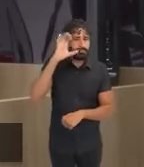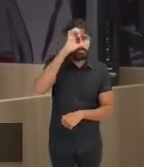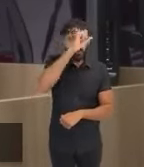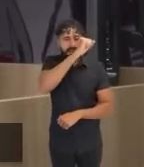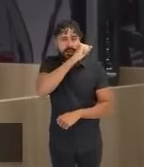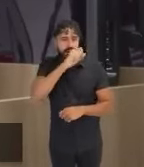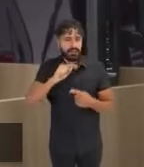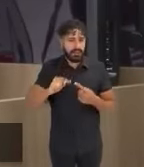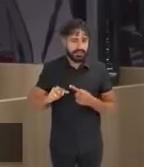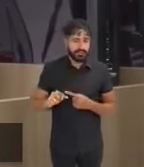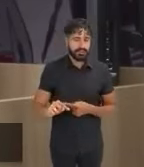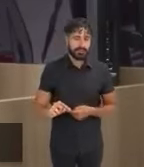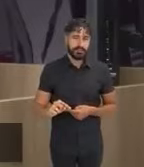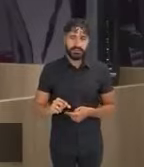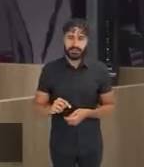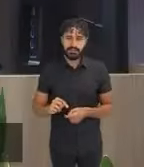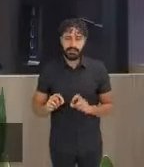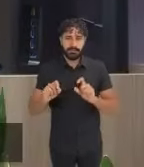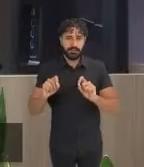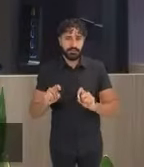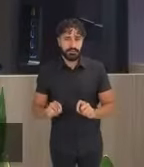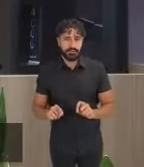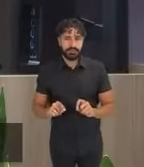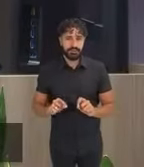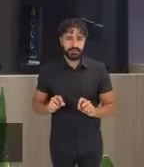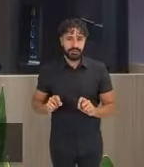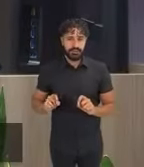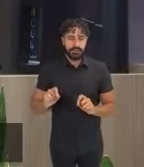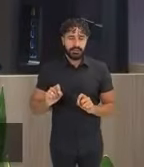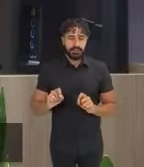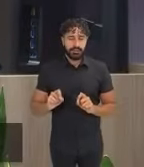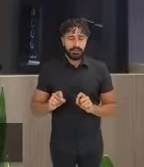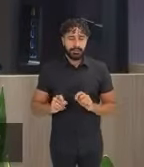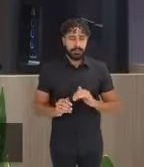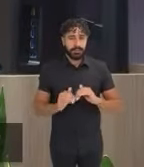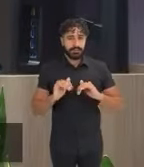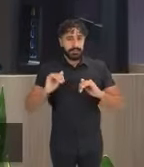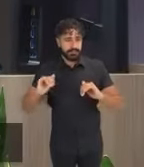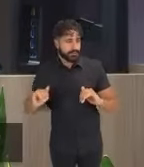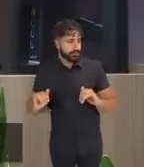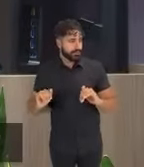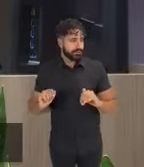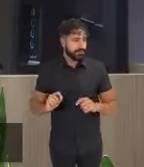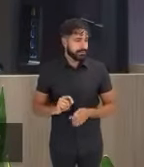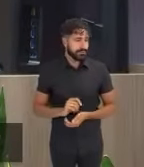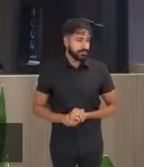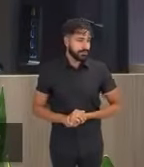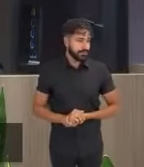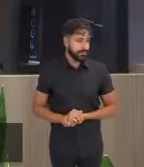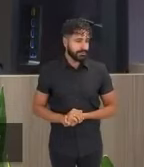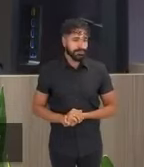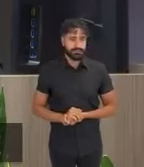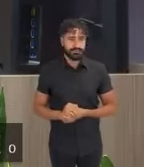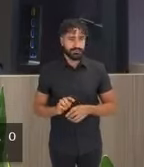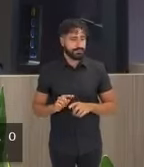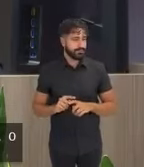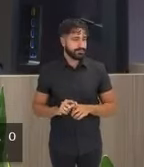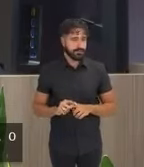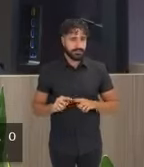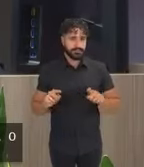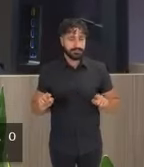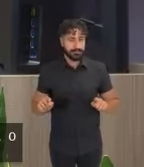tendo a escolha do curso, a consolidação, quando ele sai dos bancos da universidade, onde eu milito, e vai para o mercado de